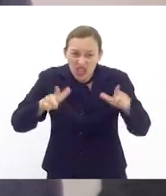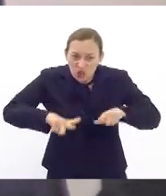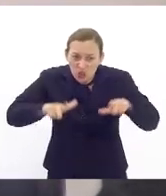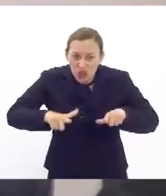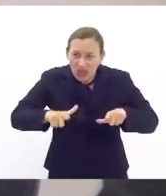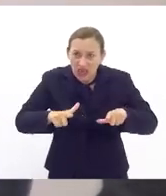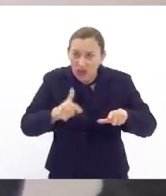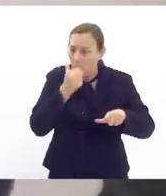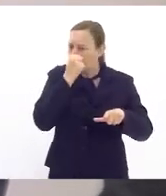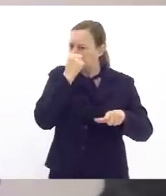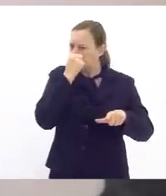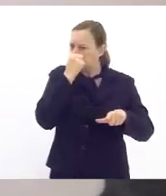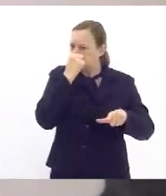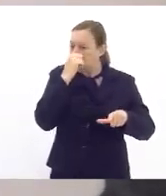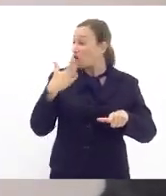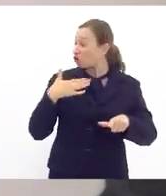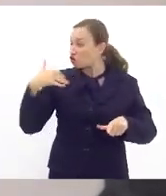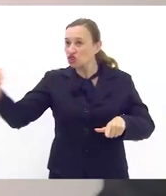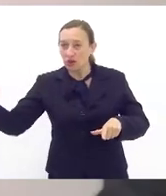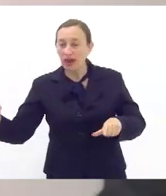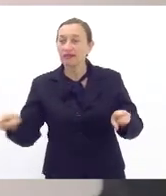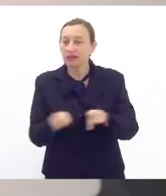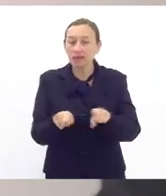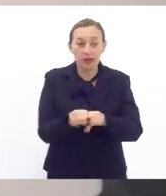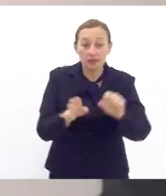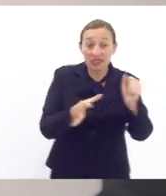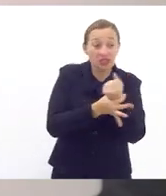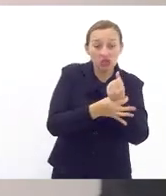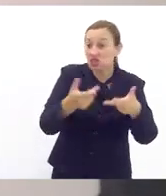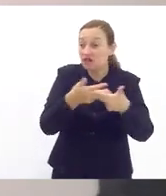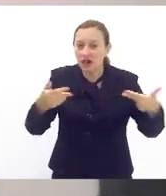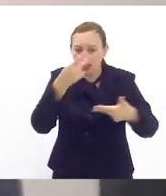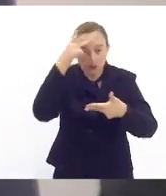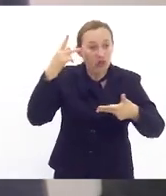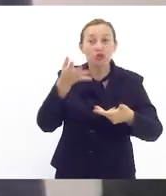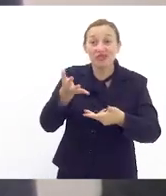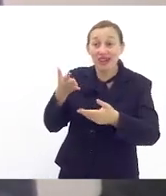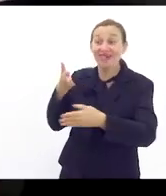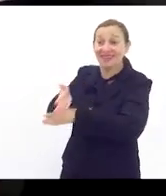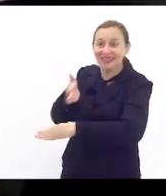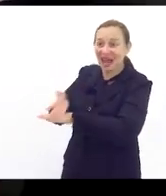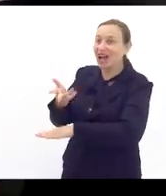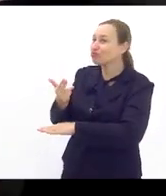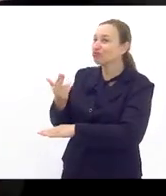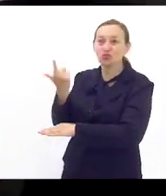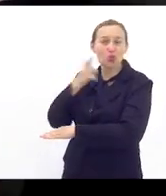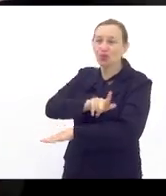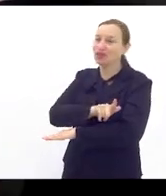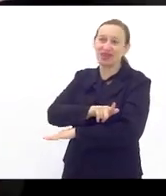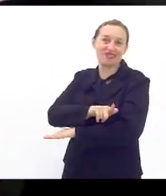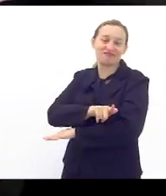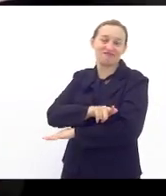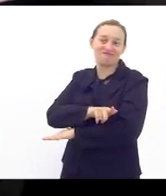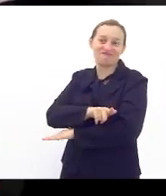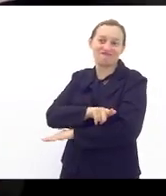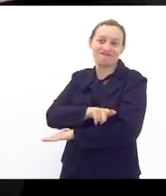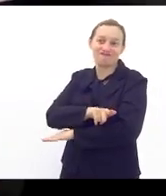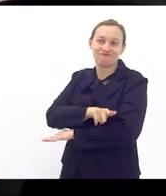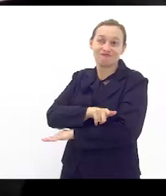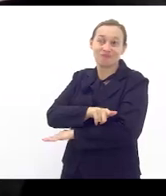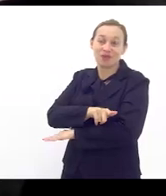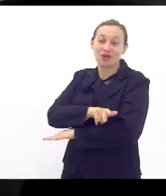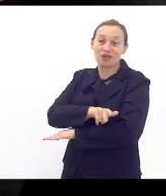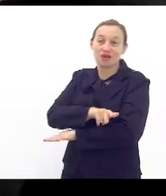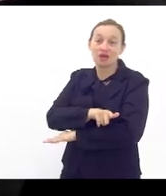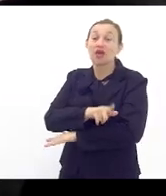ainda fui chamado pela segurança porque tem muita gente para subir e não consegue subir Deputado Renato Machado Deputado deputados aí não muitas pessoas lá embaixo querendo